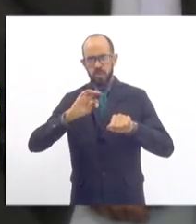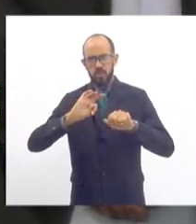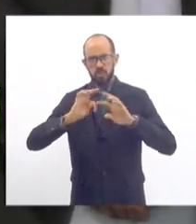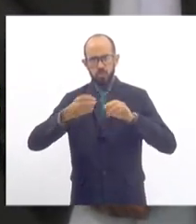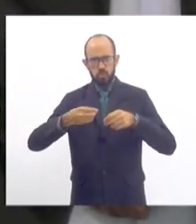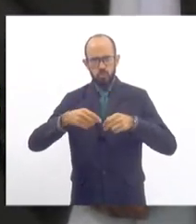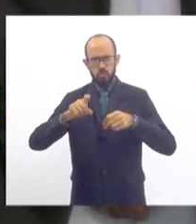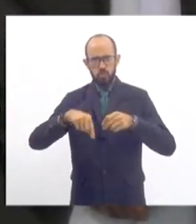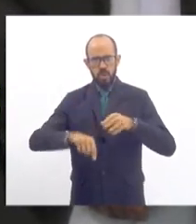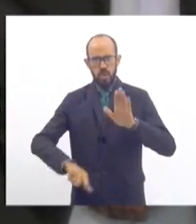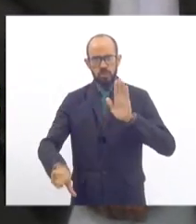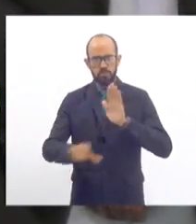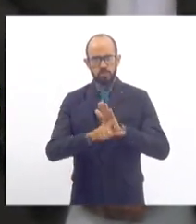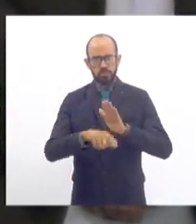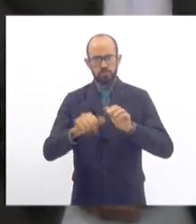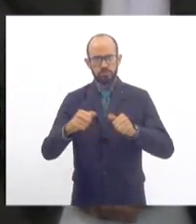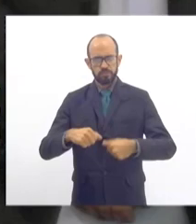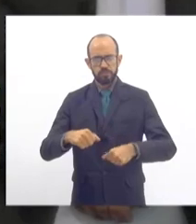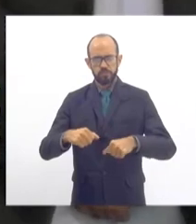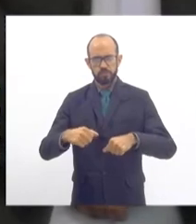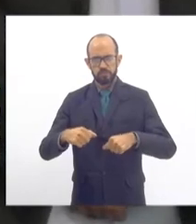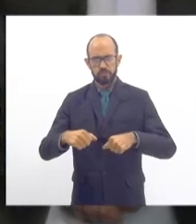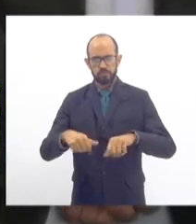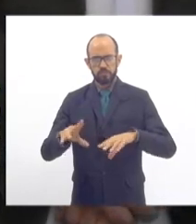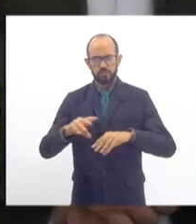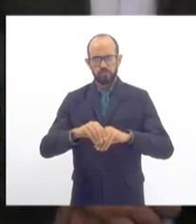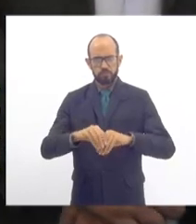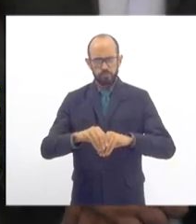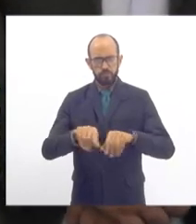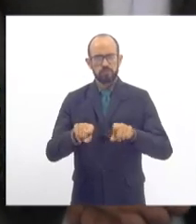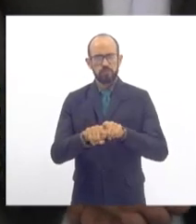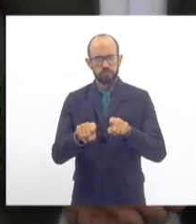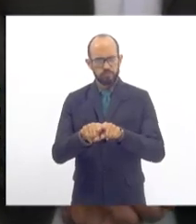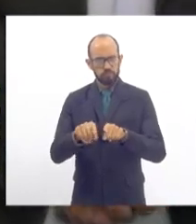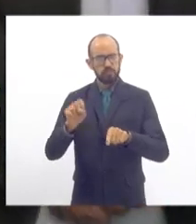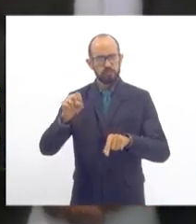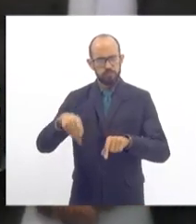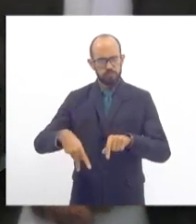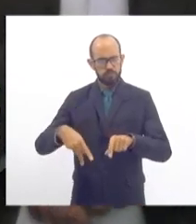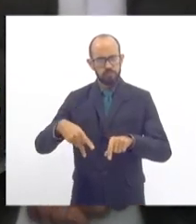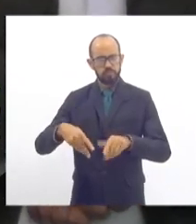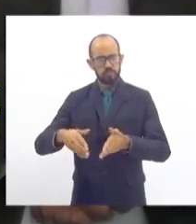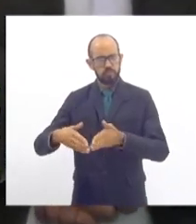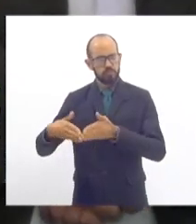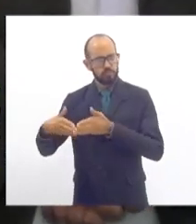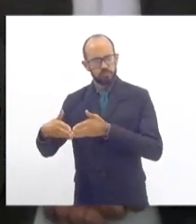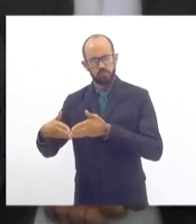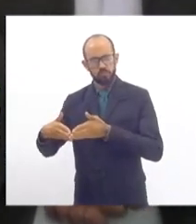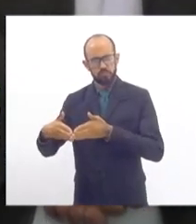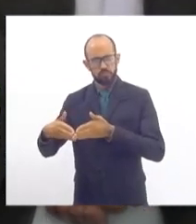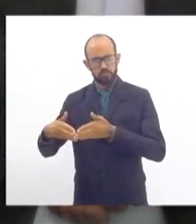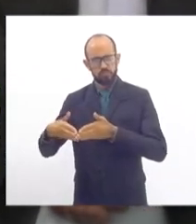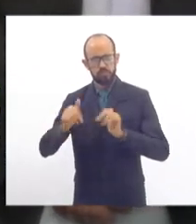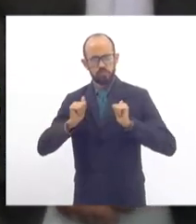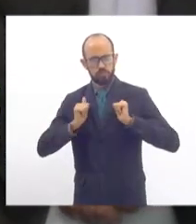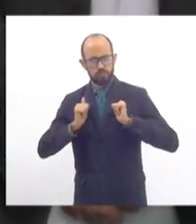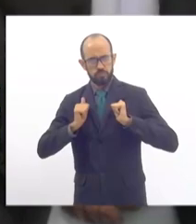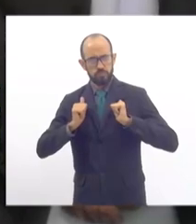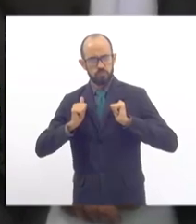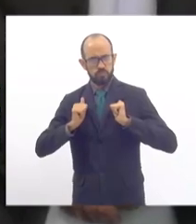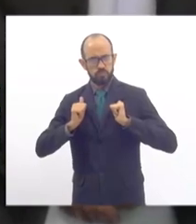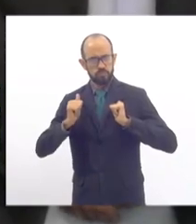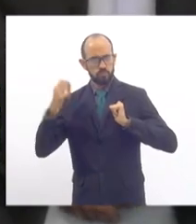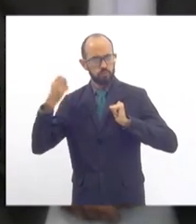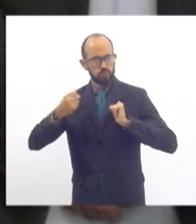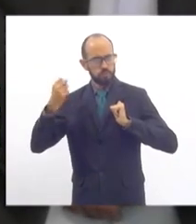lei deve ser extensível aos inativos. Não vejo por